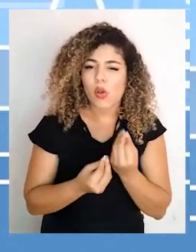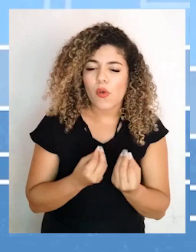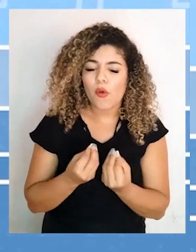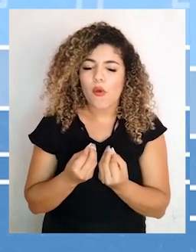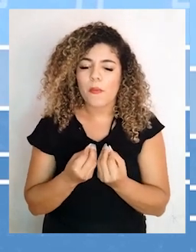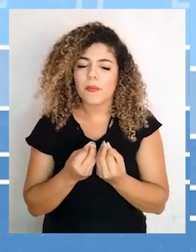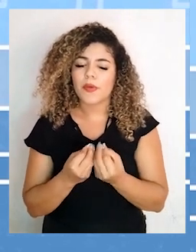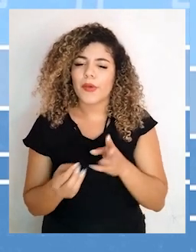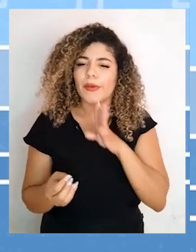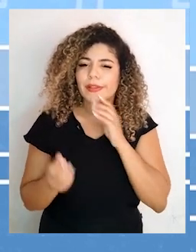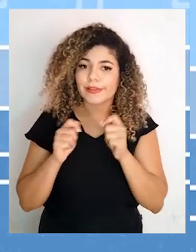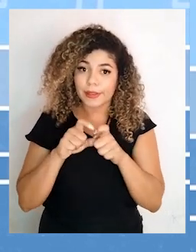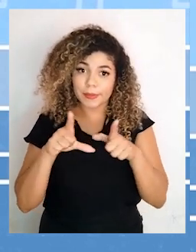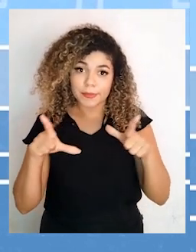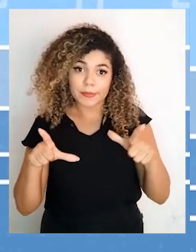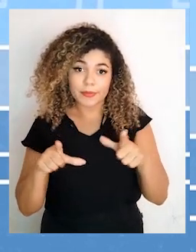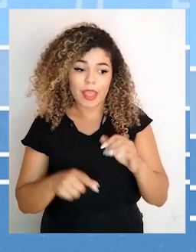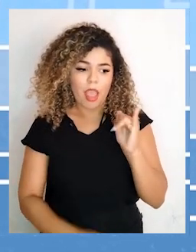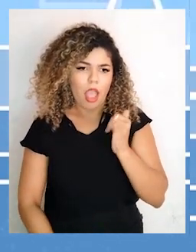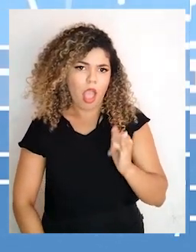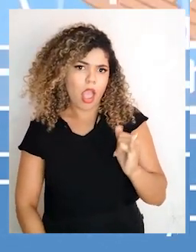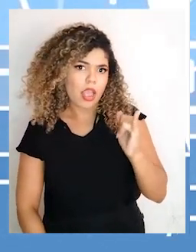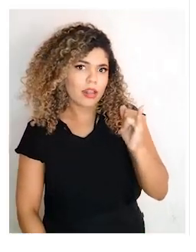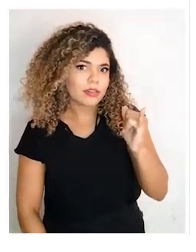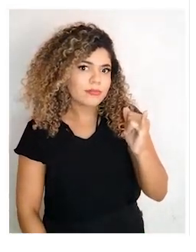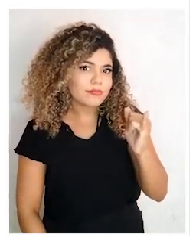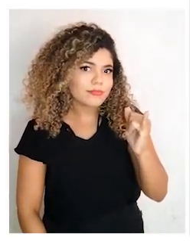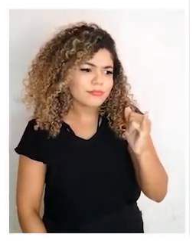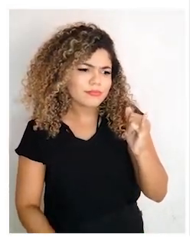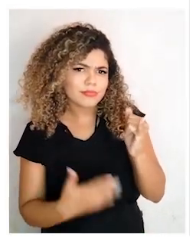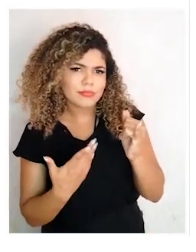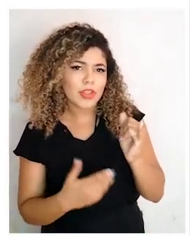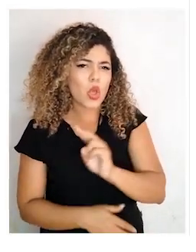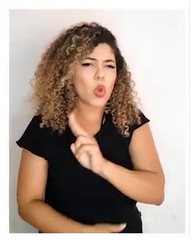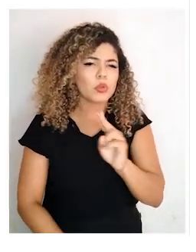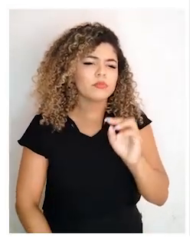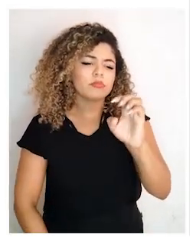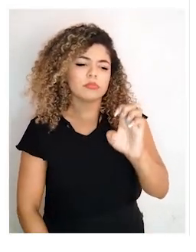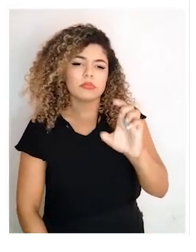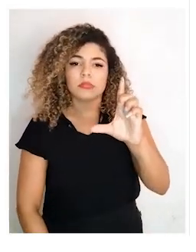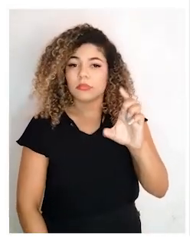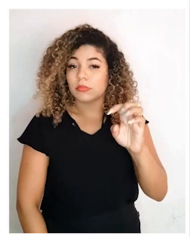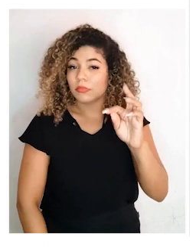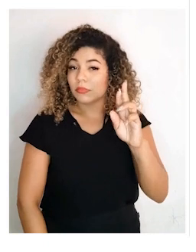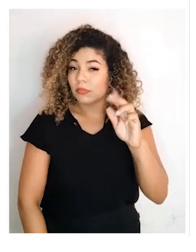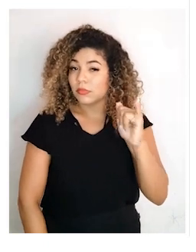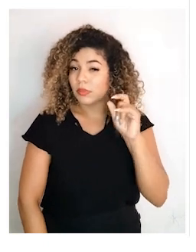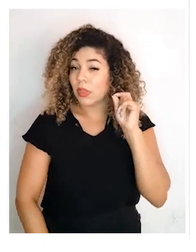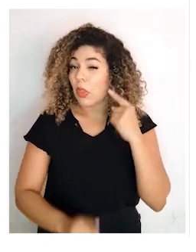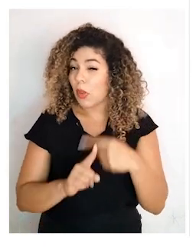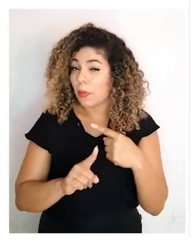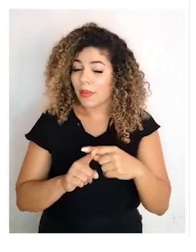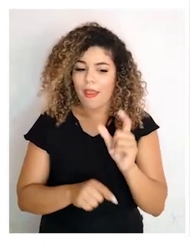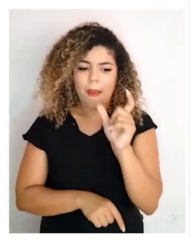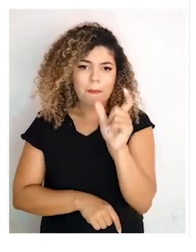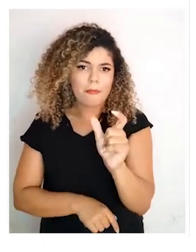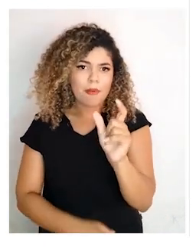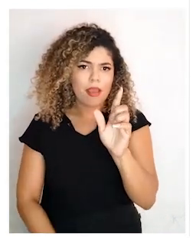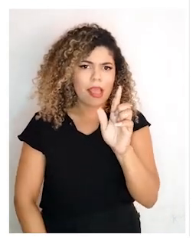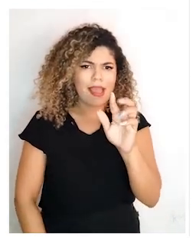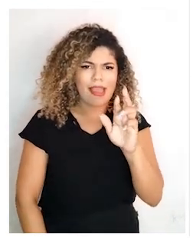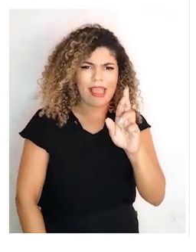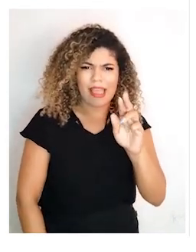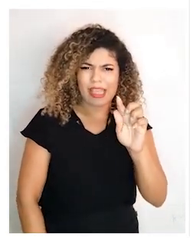ampla, a eletricidade. O nome eletricidade vem da palavra grega